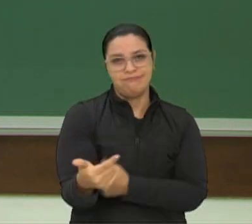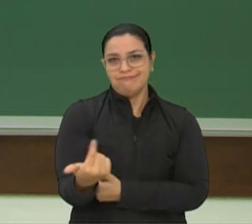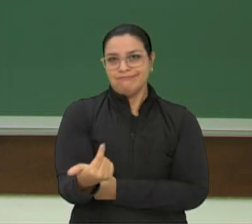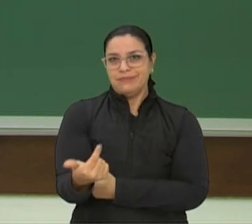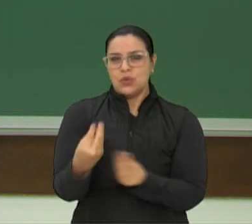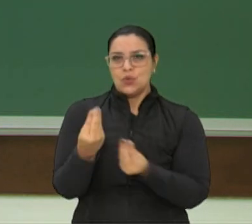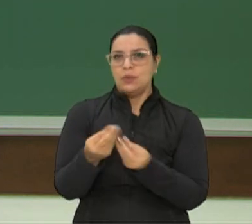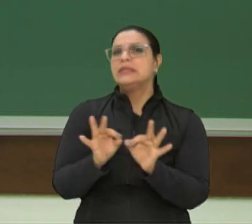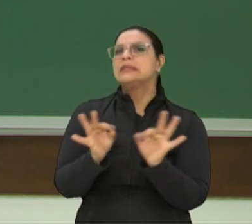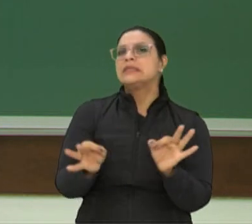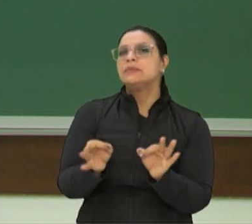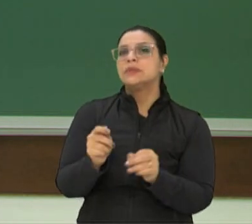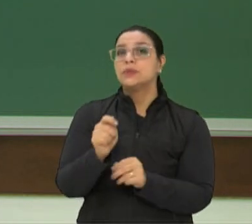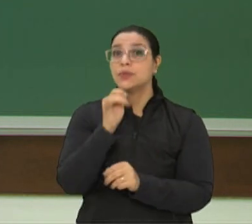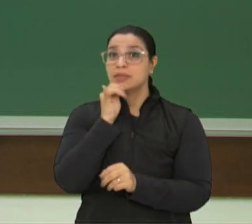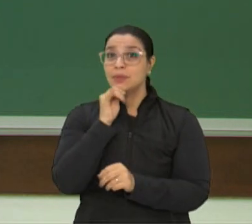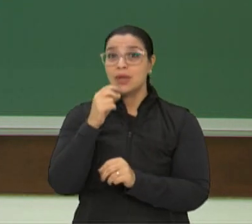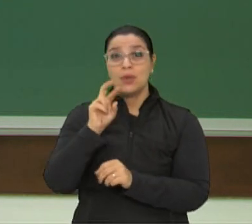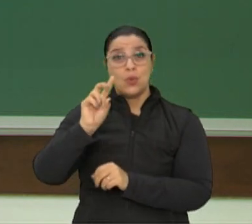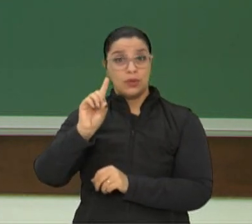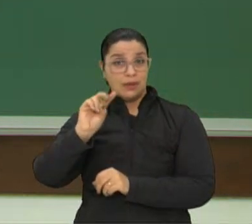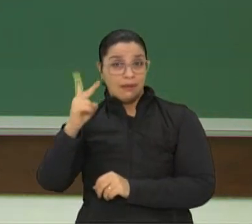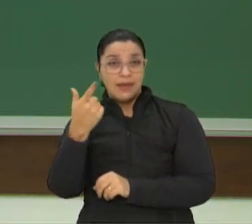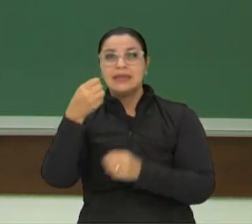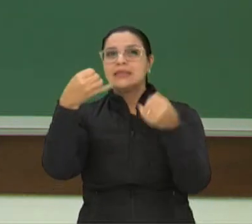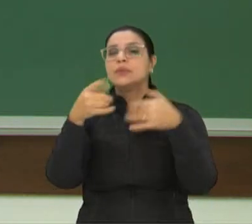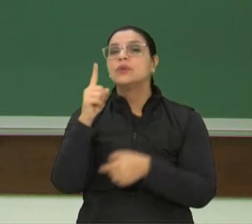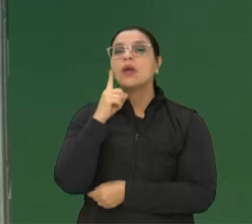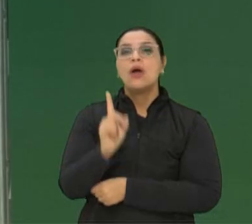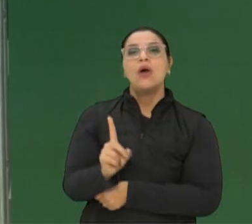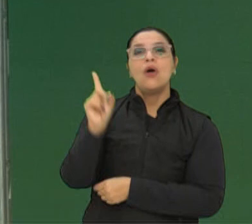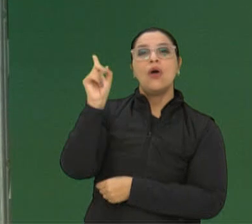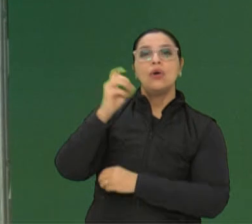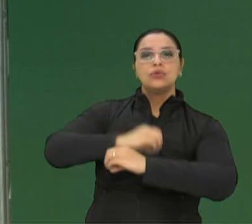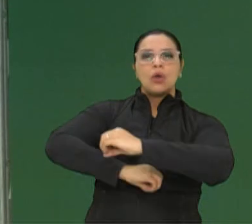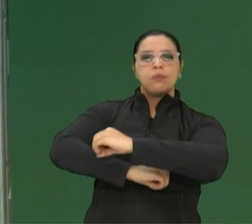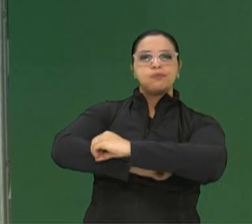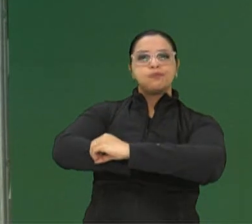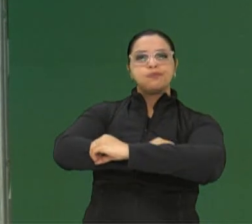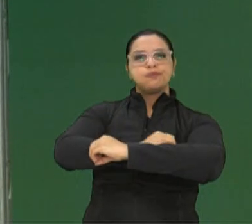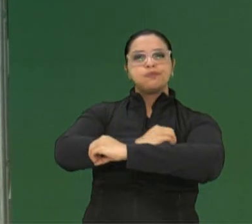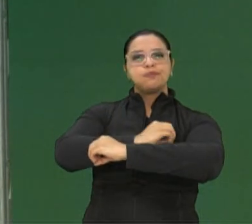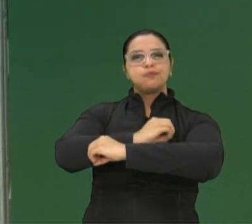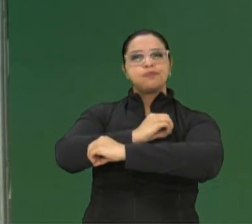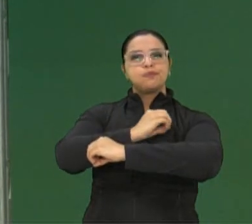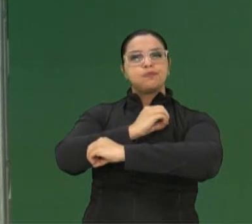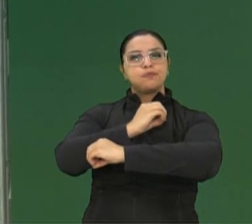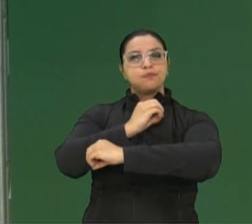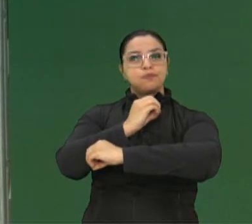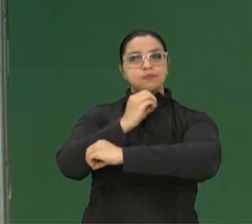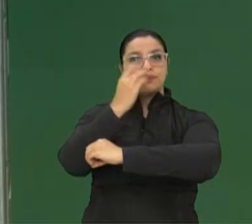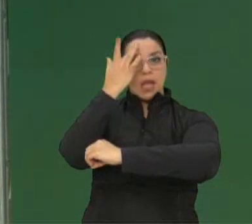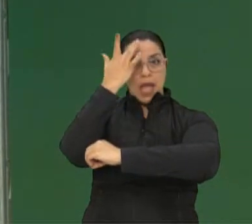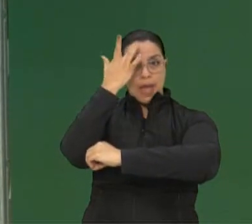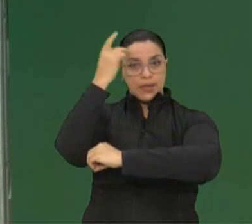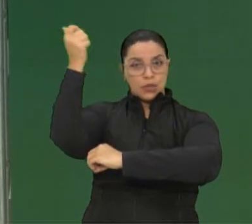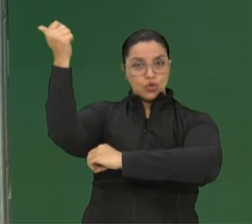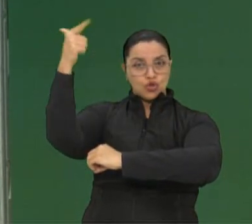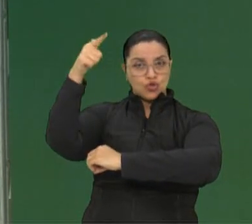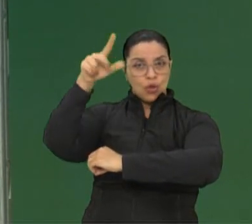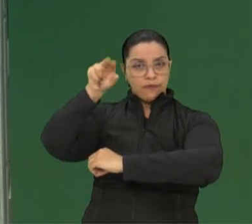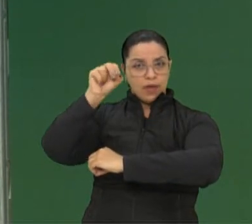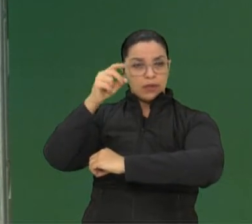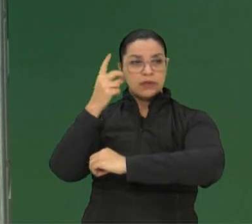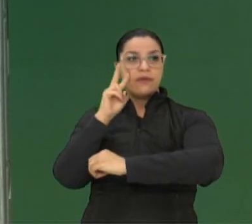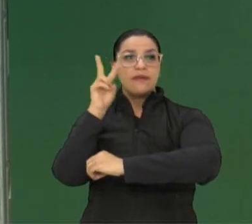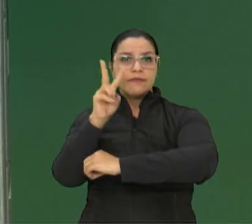Um exemplo bem simples que o próprio Hume fornece para a gente é o nascer do sol. Né? Amanhã o sol vai nascer? Você chegar,